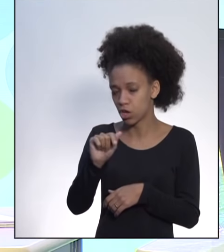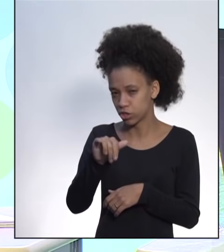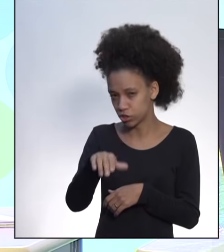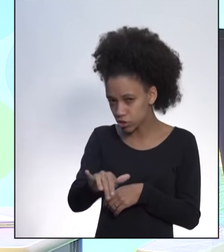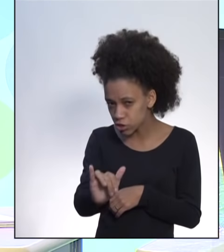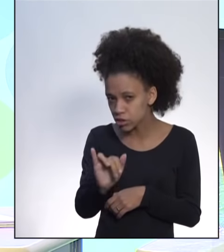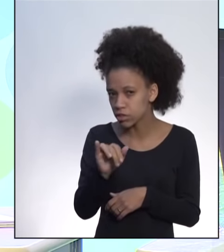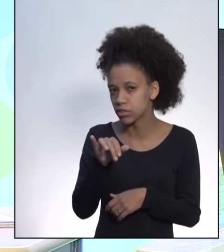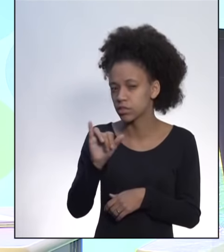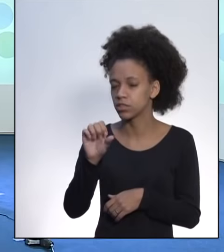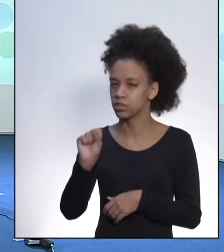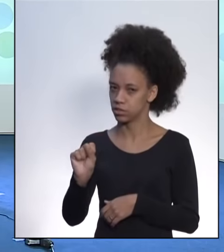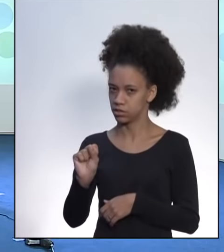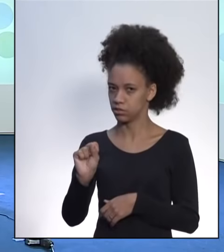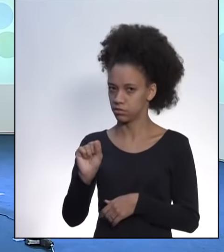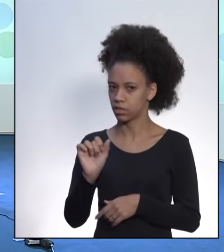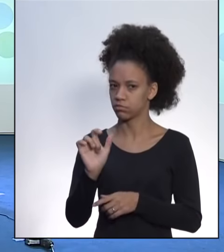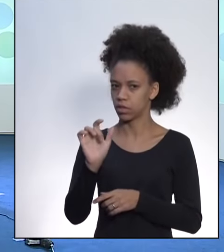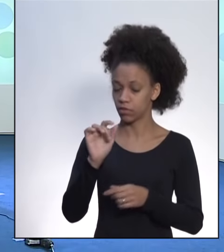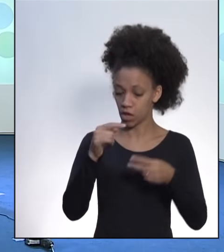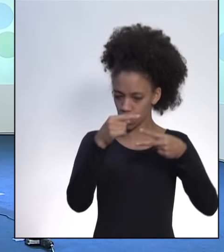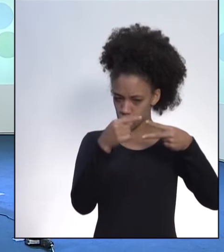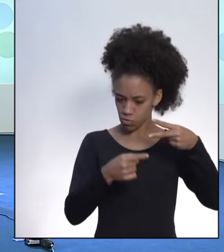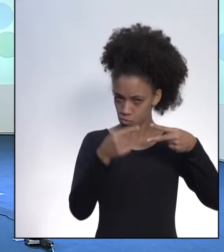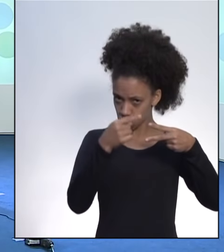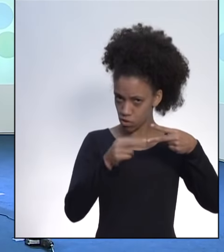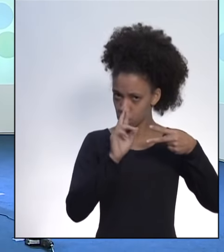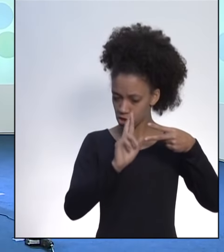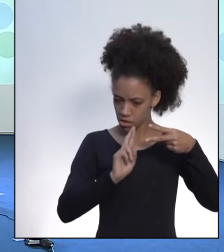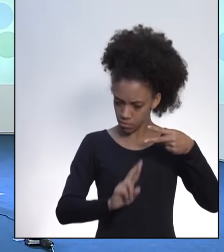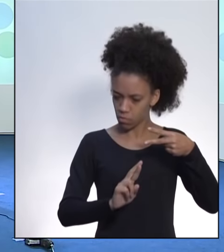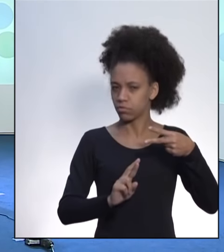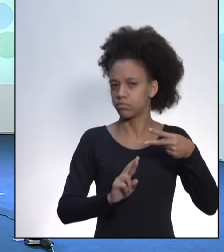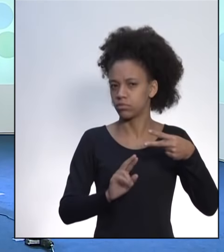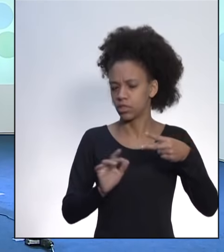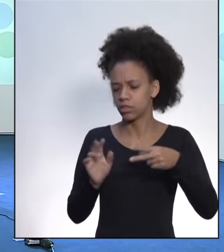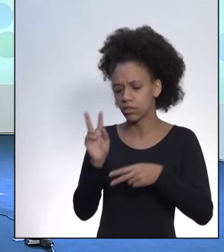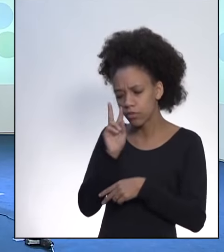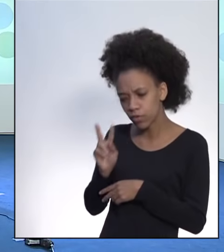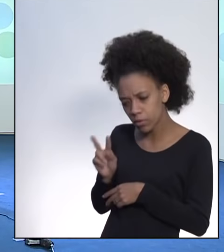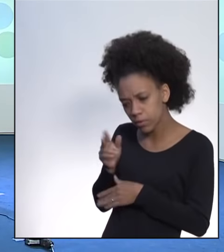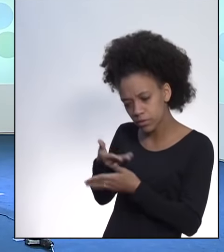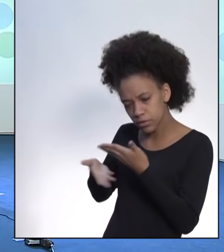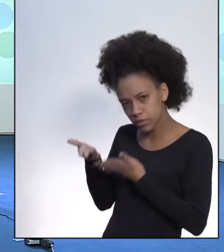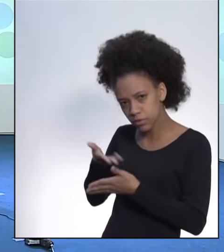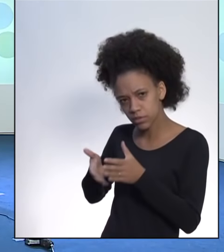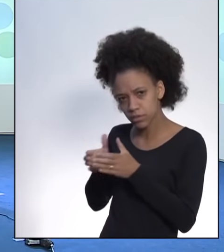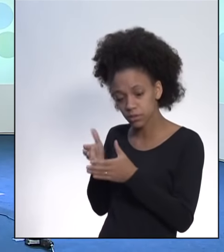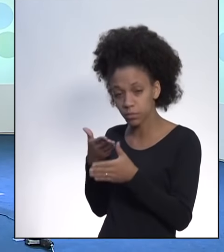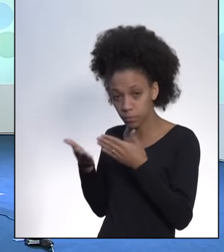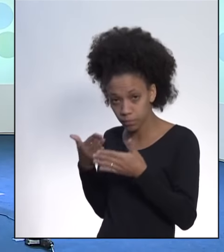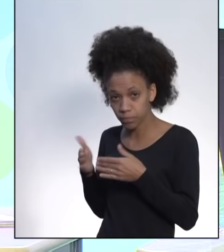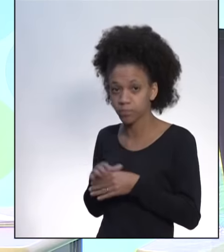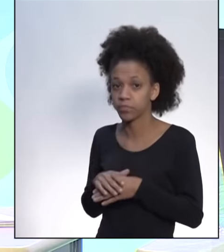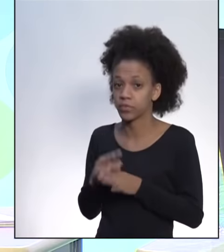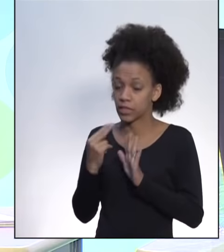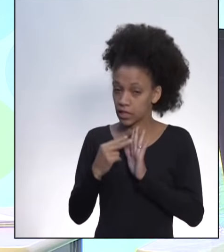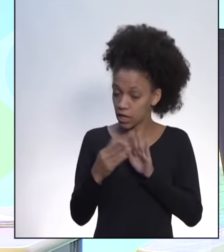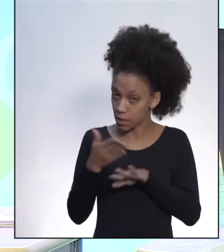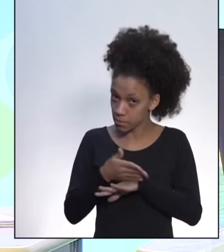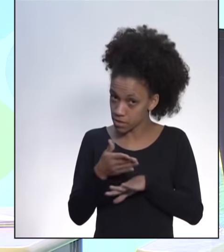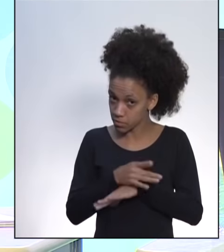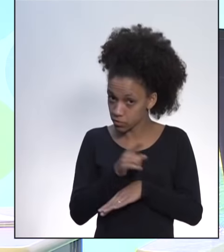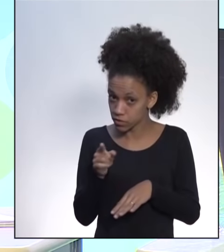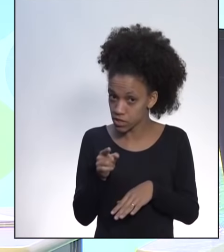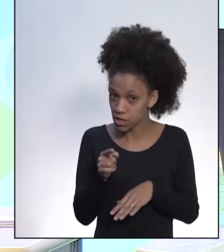anotações que vocês fizeram e anthony eu a gente vai então observar as interações aqui de vocês e ler as participações de